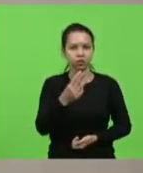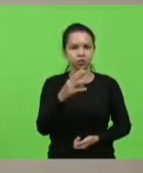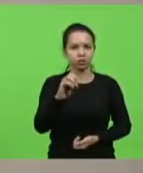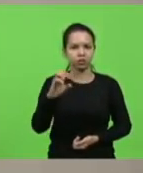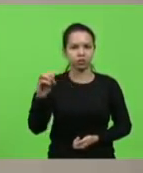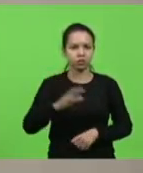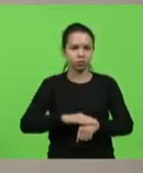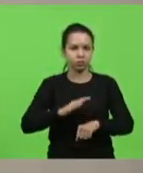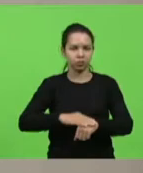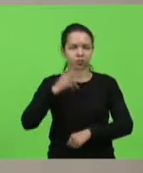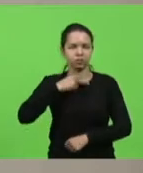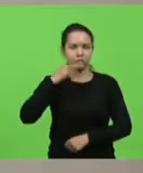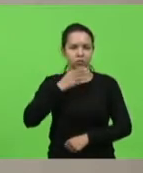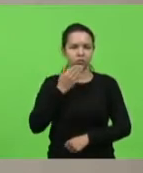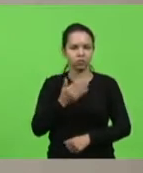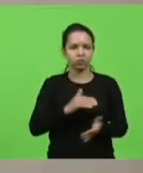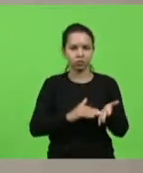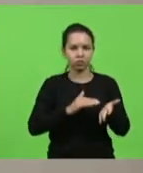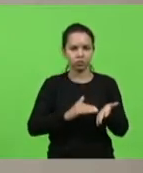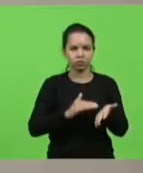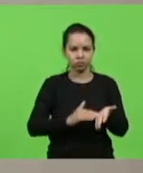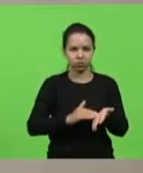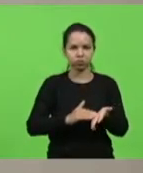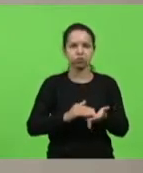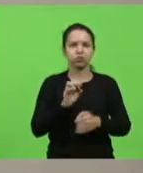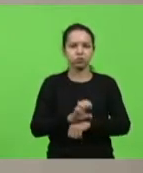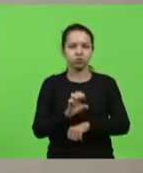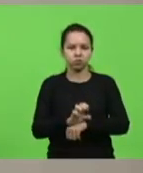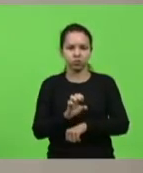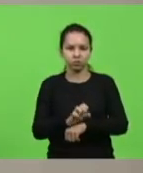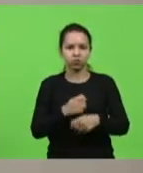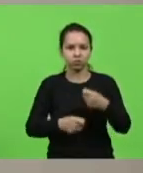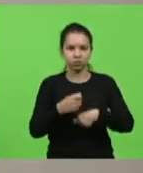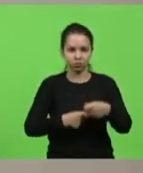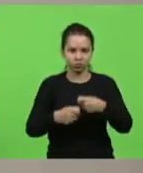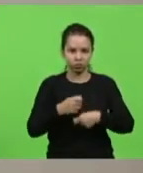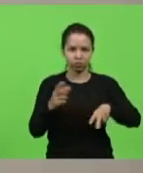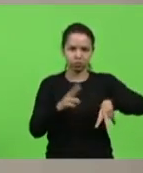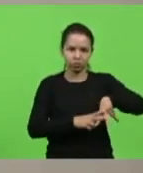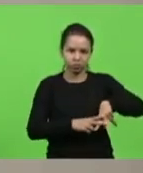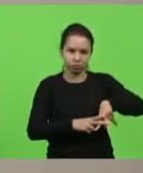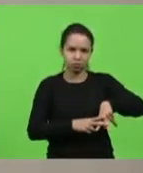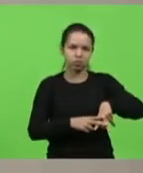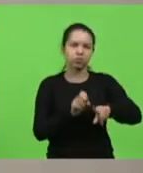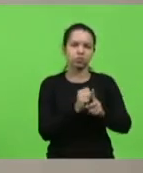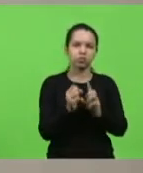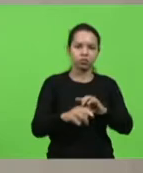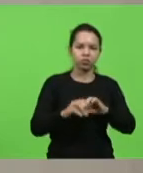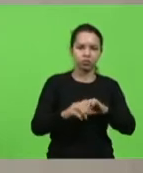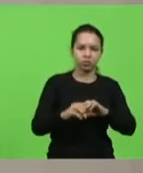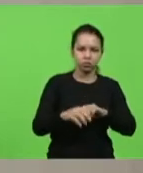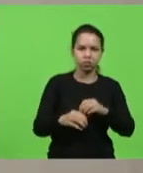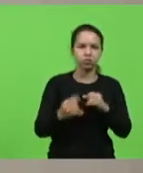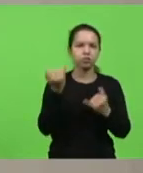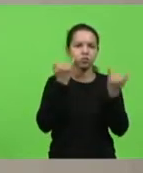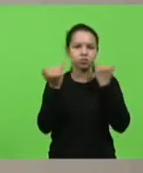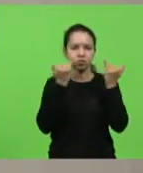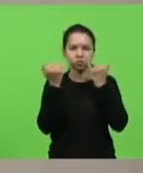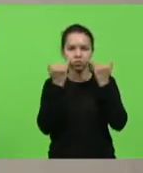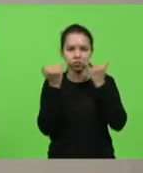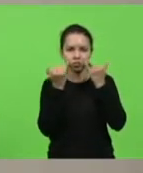deputado Kendi Nunes, solicitando ao secretário do Estado da administração prisional e sócio-educativa informações acerca das unidades prisionais e policiais